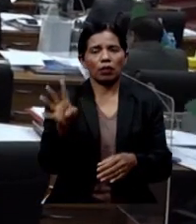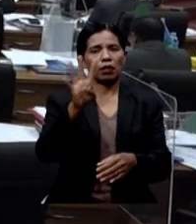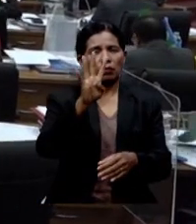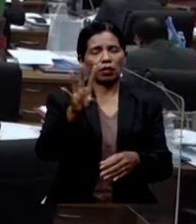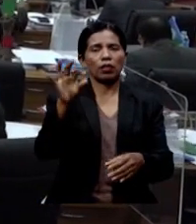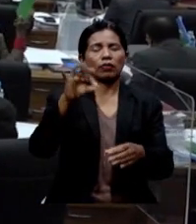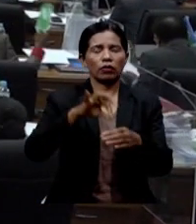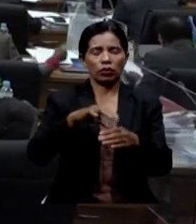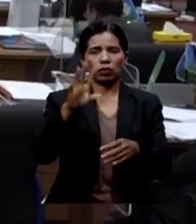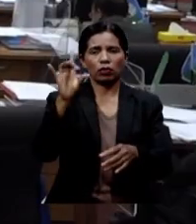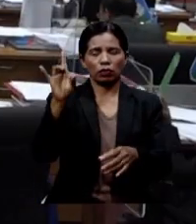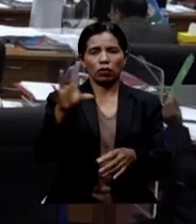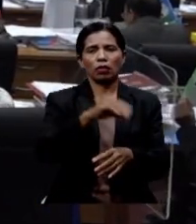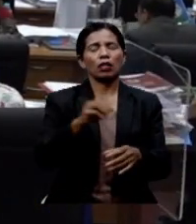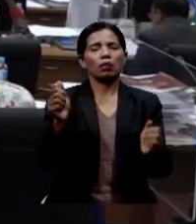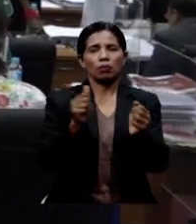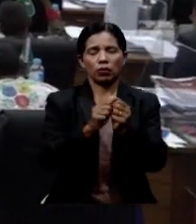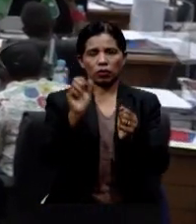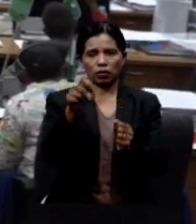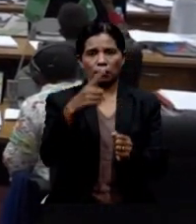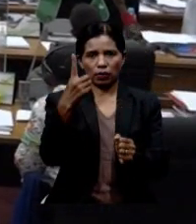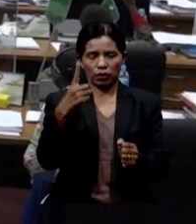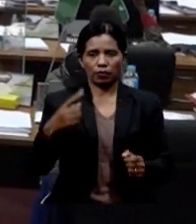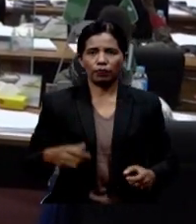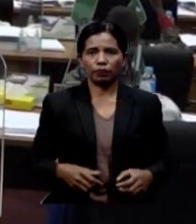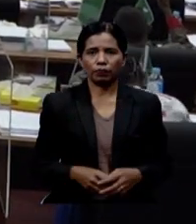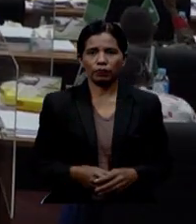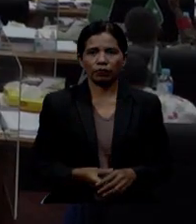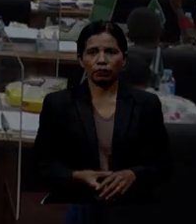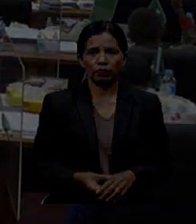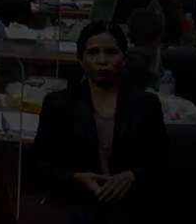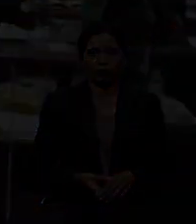contra o alo no abstenção san nulo resinida. Dulce da Costa, Zaime dos Santos, Gemen.